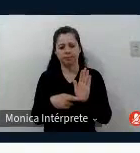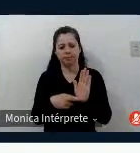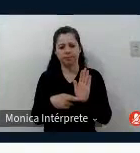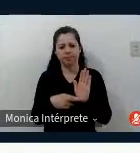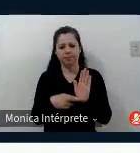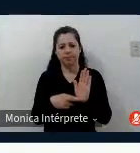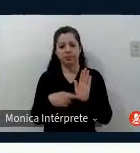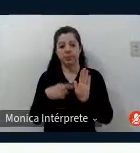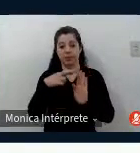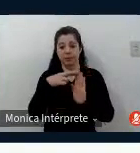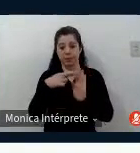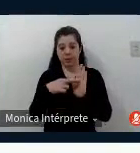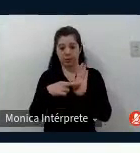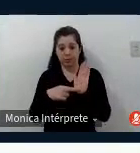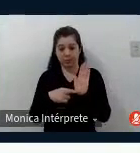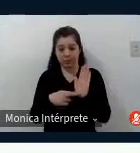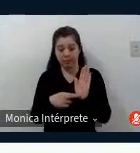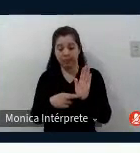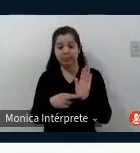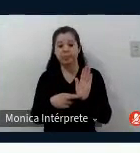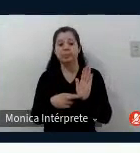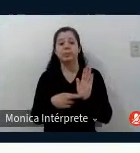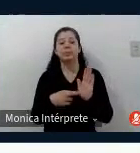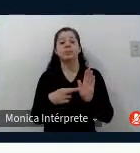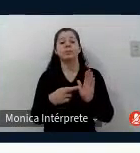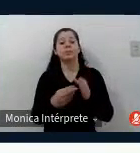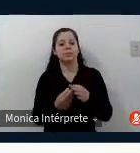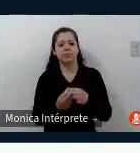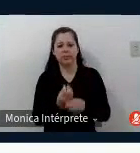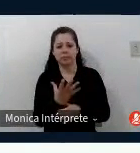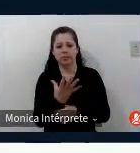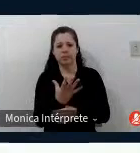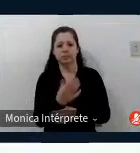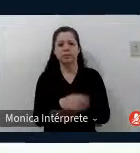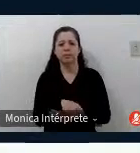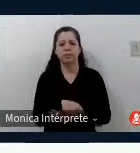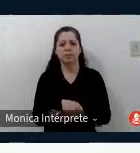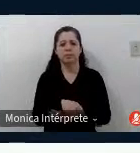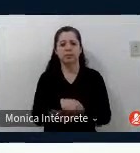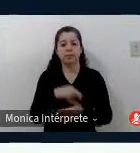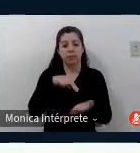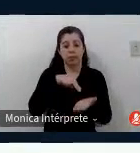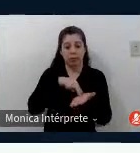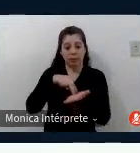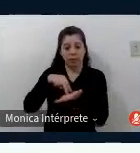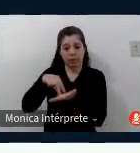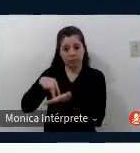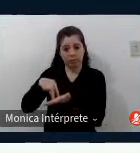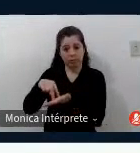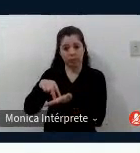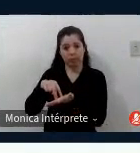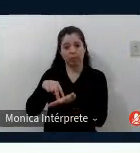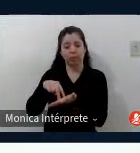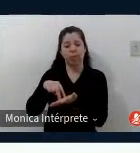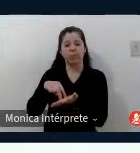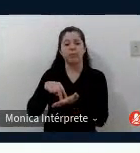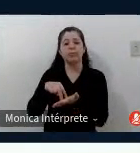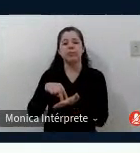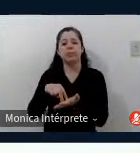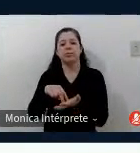desses órgãos colegiados, que são esses atores, né, que eu coloco, certo?